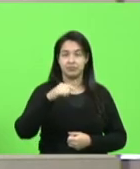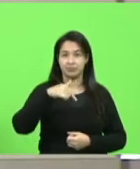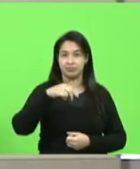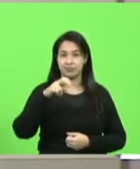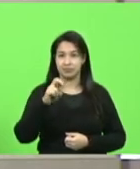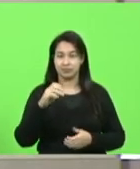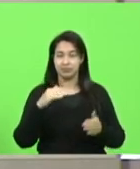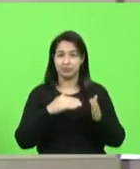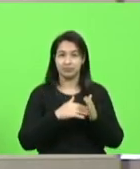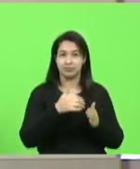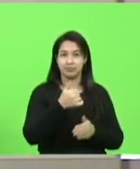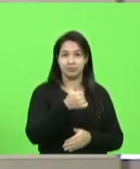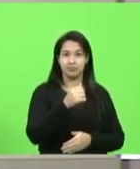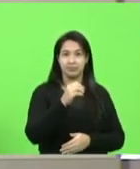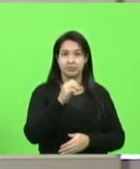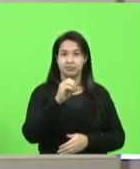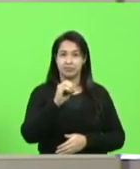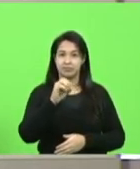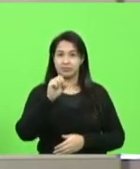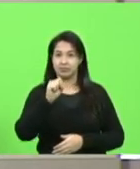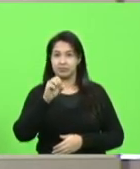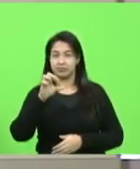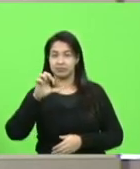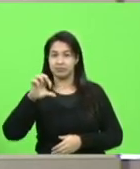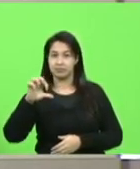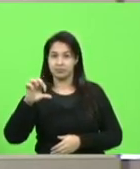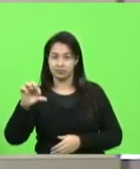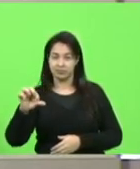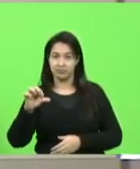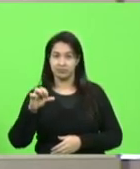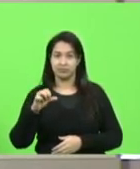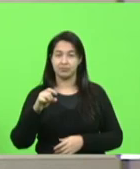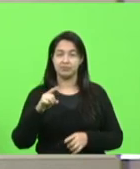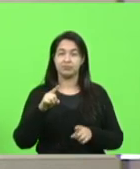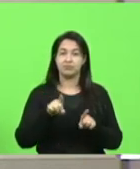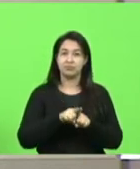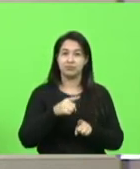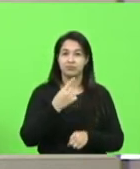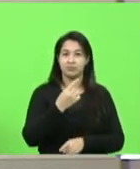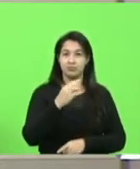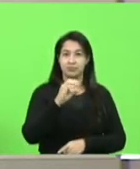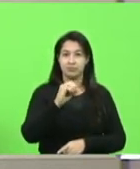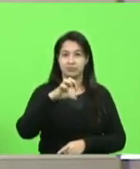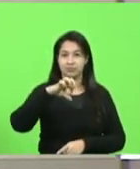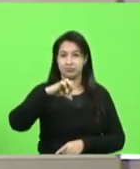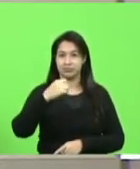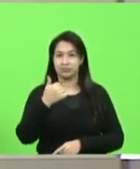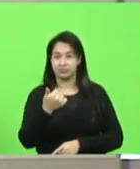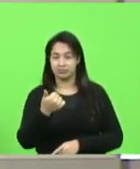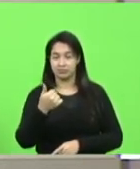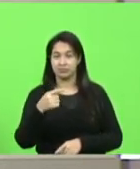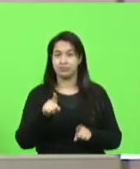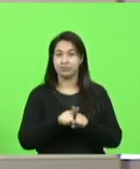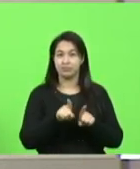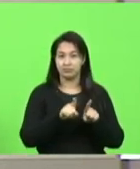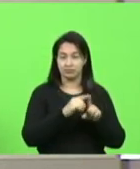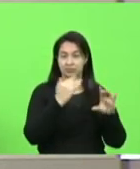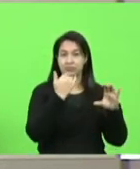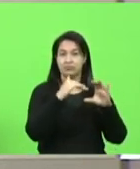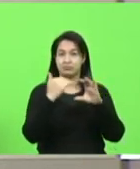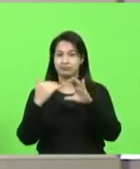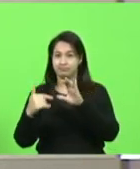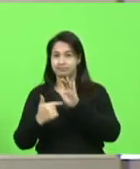1089 e 1091. Essa presidência comunica que encaminhará aos